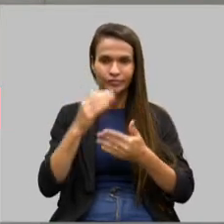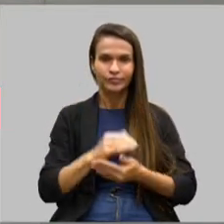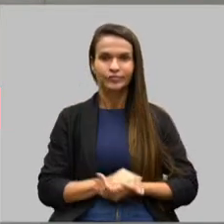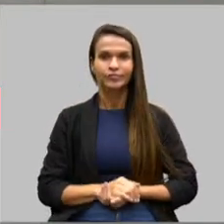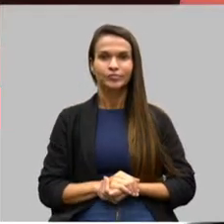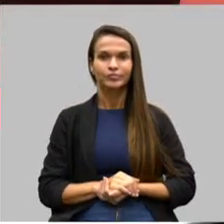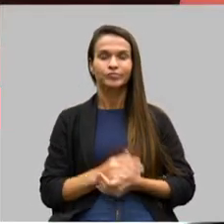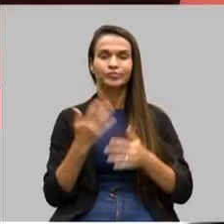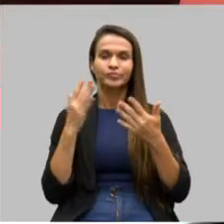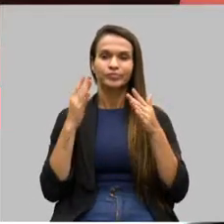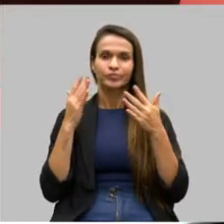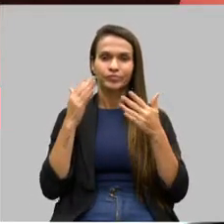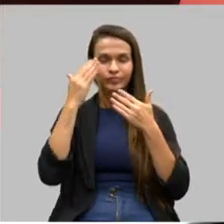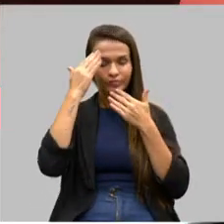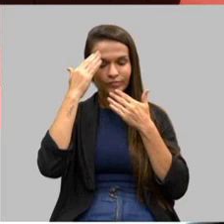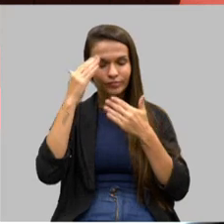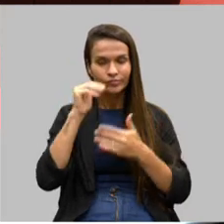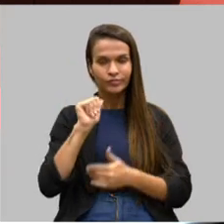Obrigado, Ana Paula,